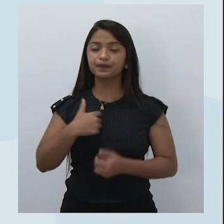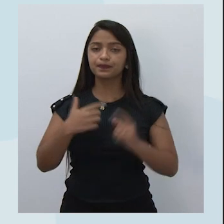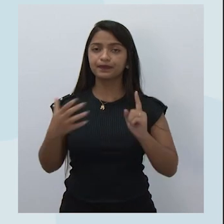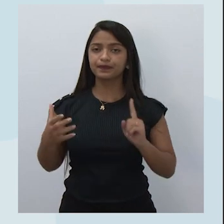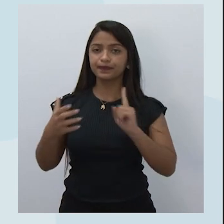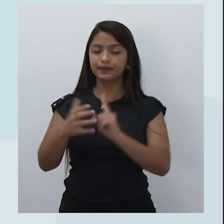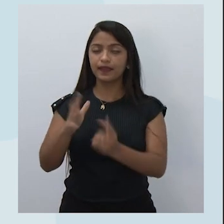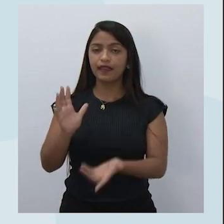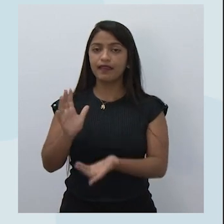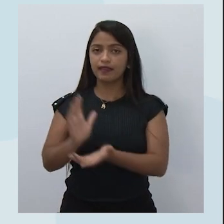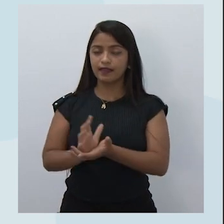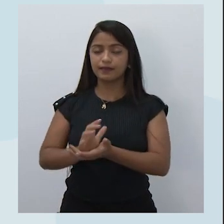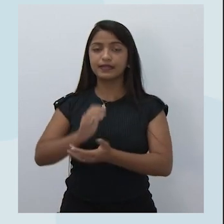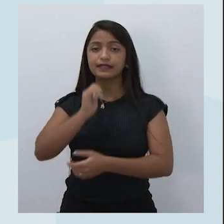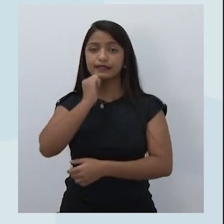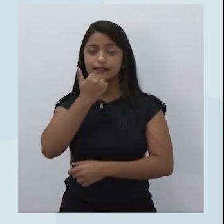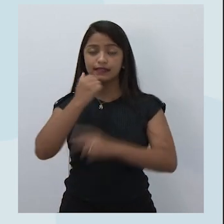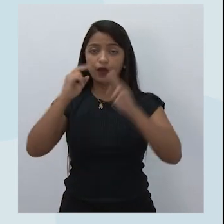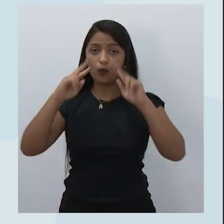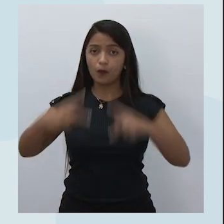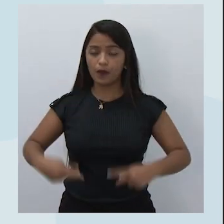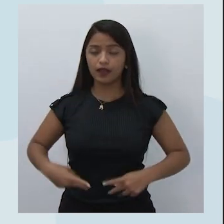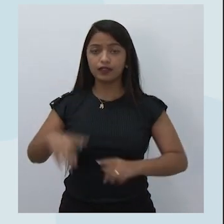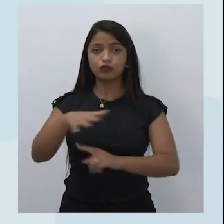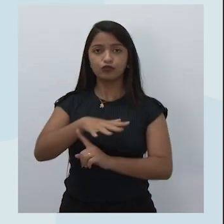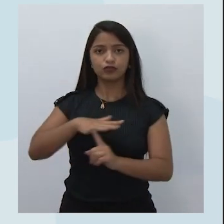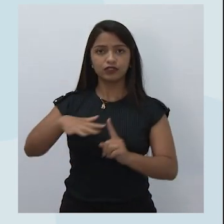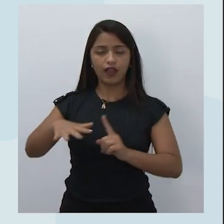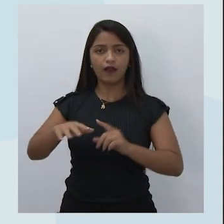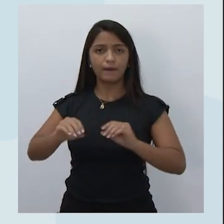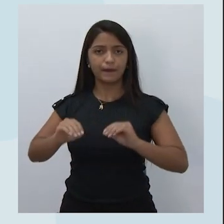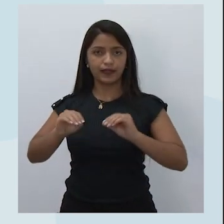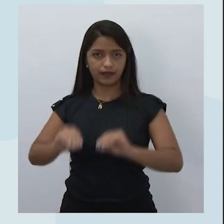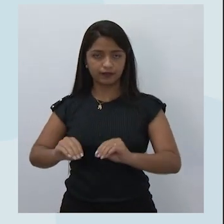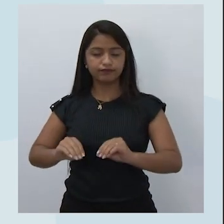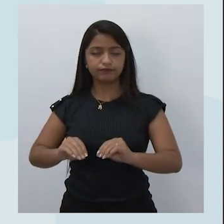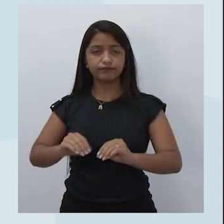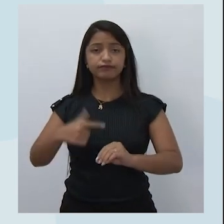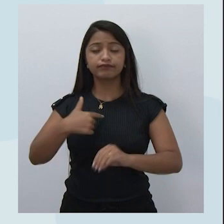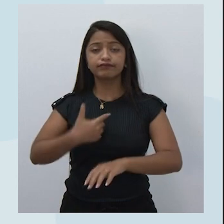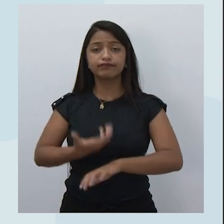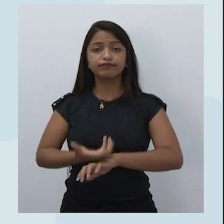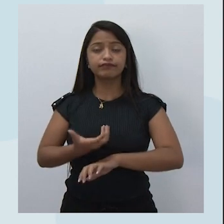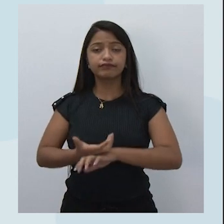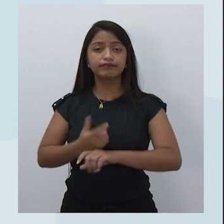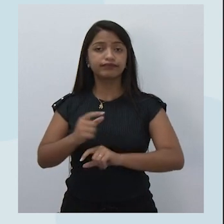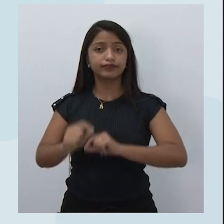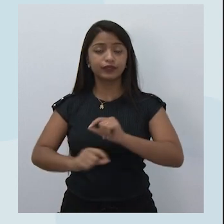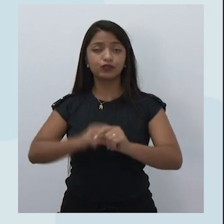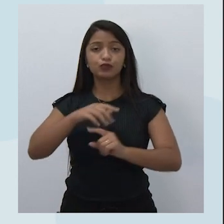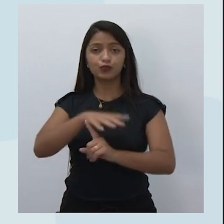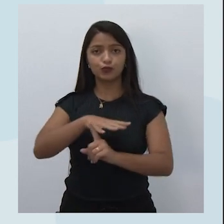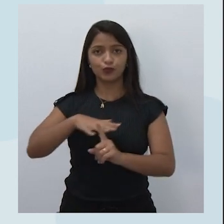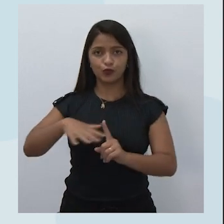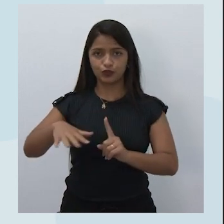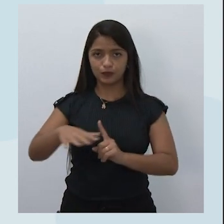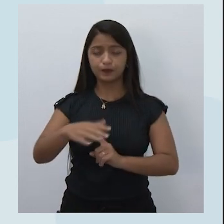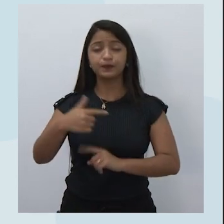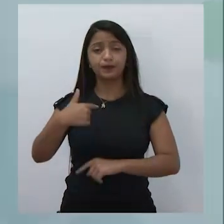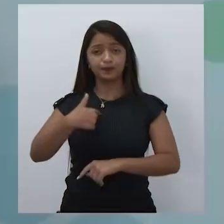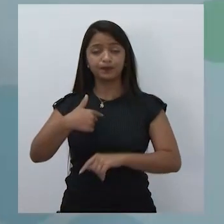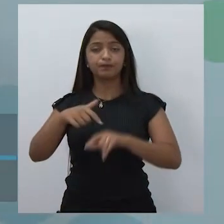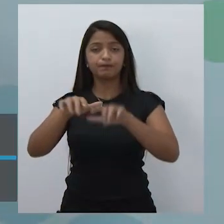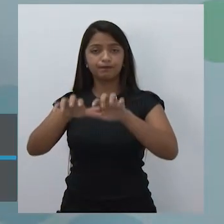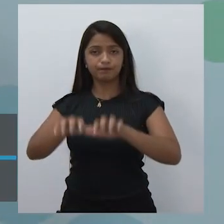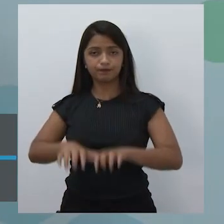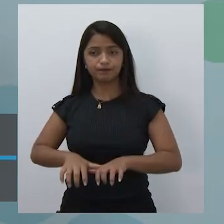de Ciências Humanas e Sociais Aplicadas no componente curricular Sociologia e fui o redator do currículo paulista para